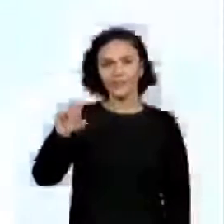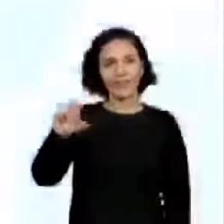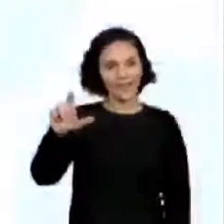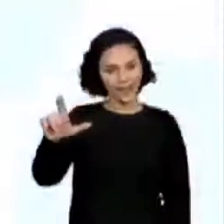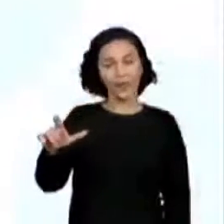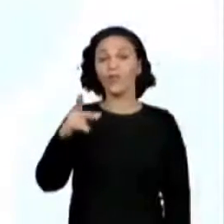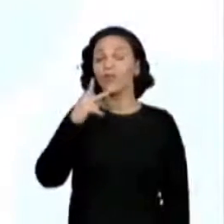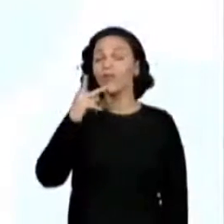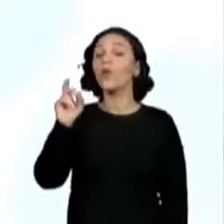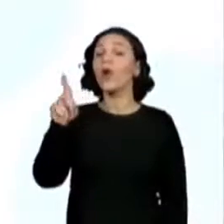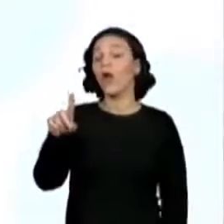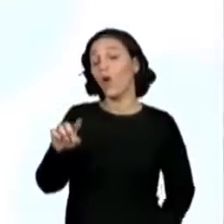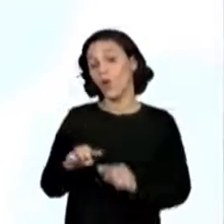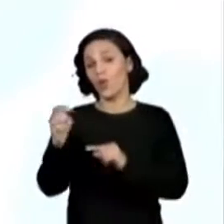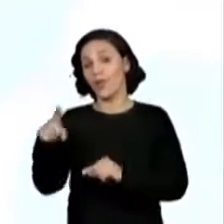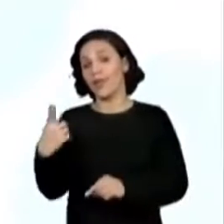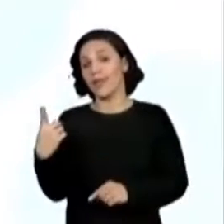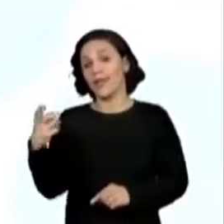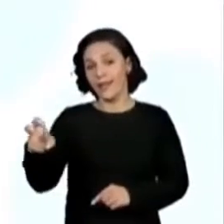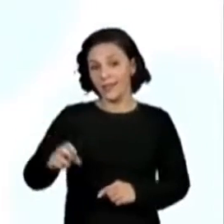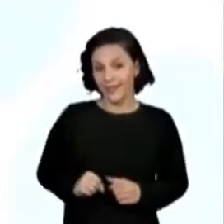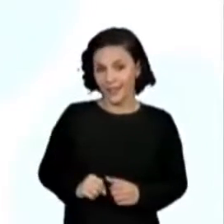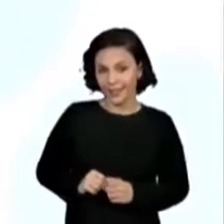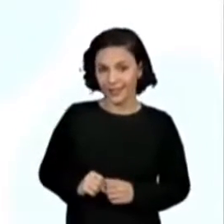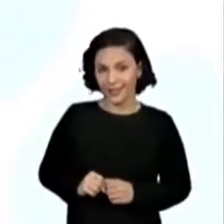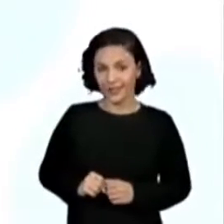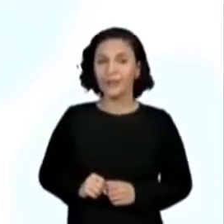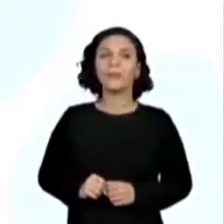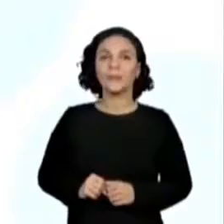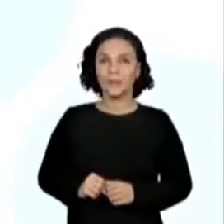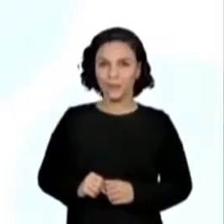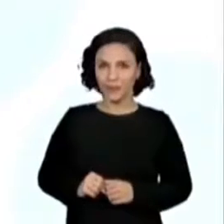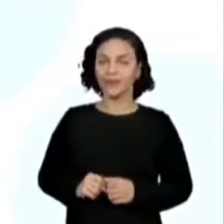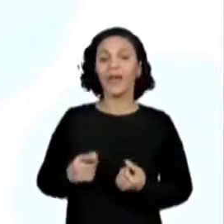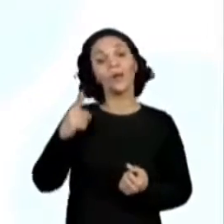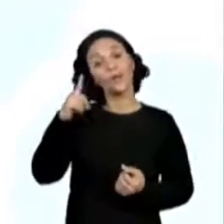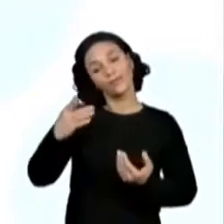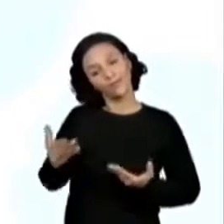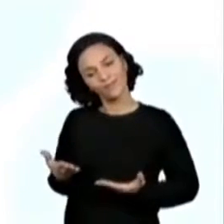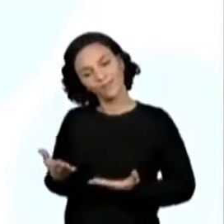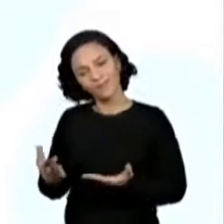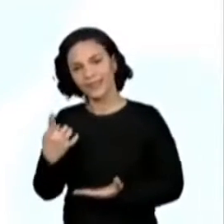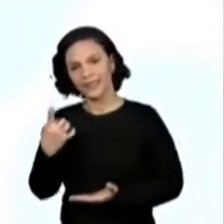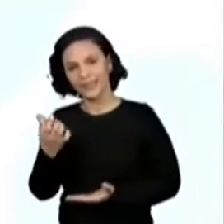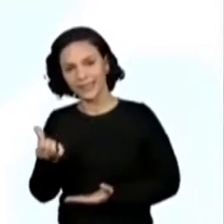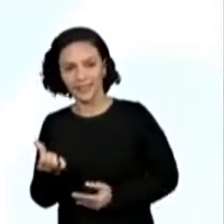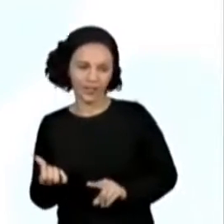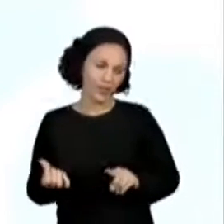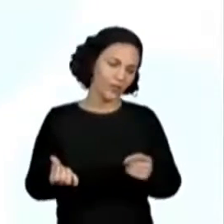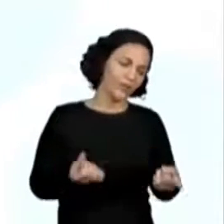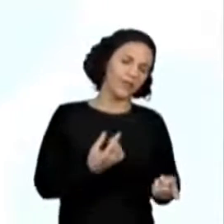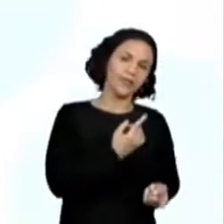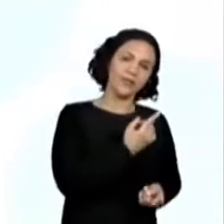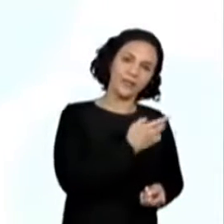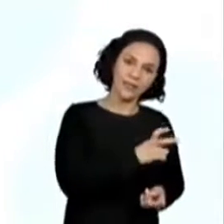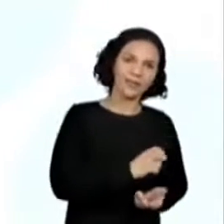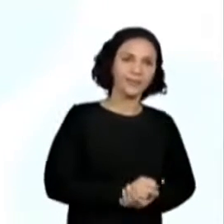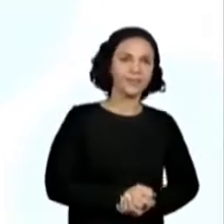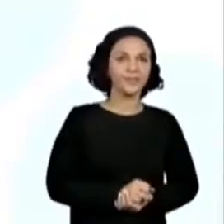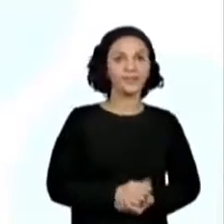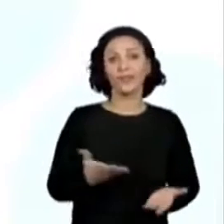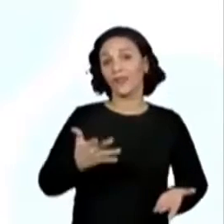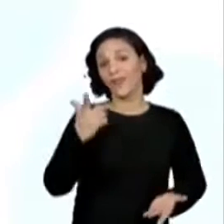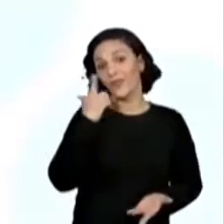15, certo? Então, 16 em uma, 15 na outra. Vamos